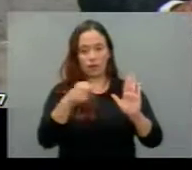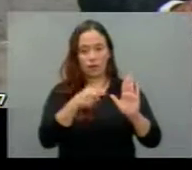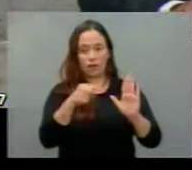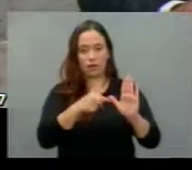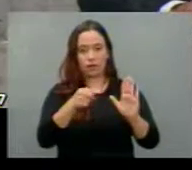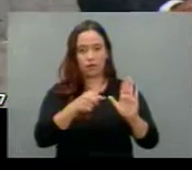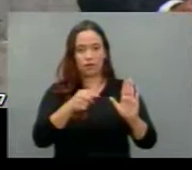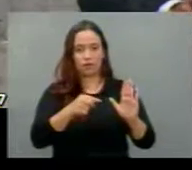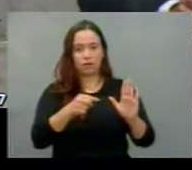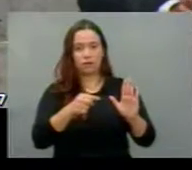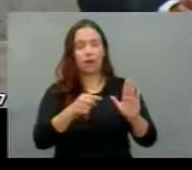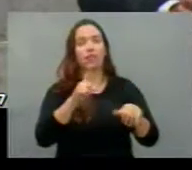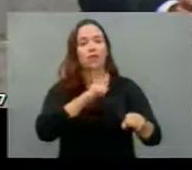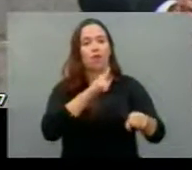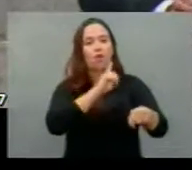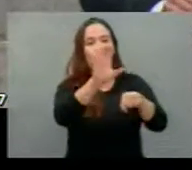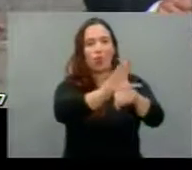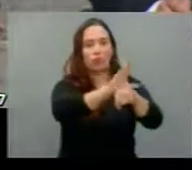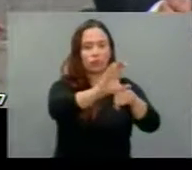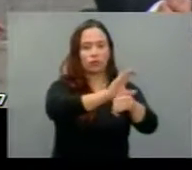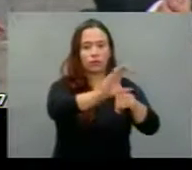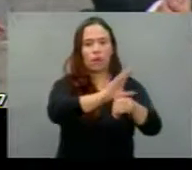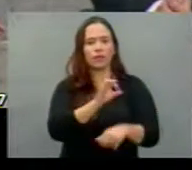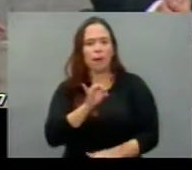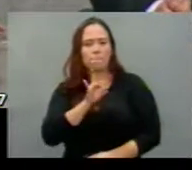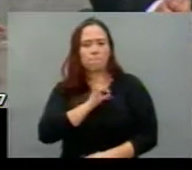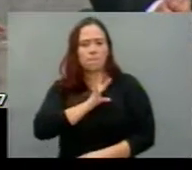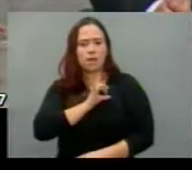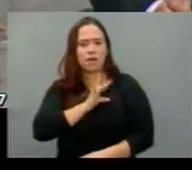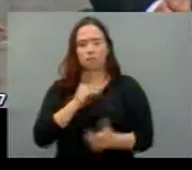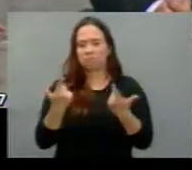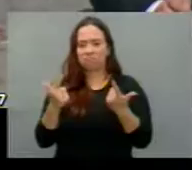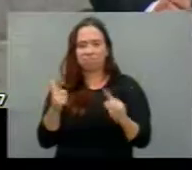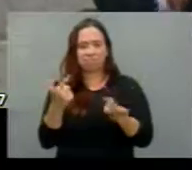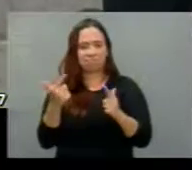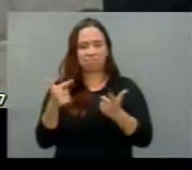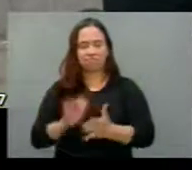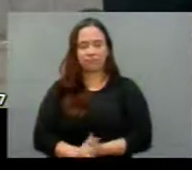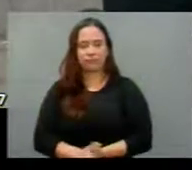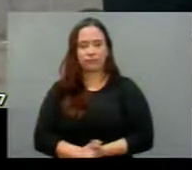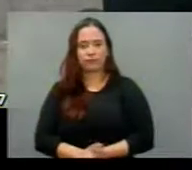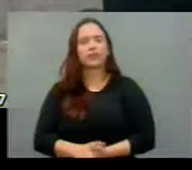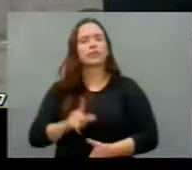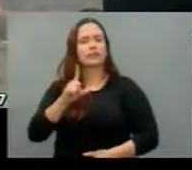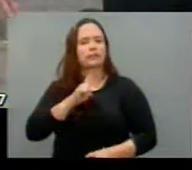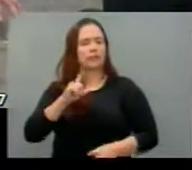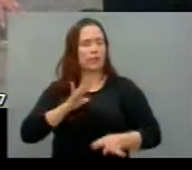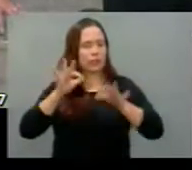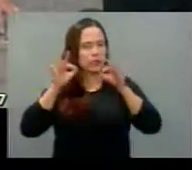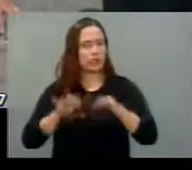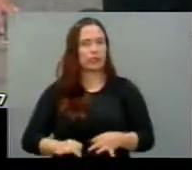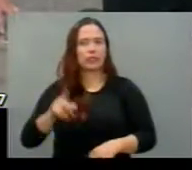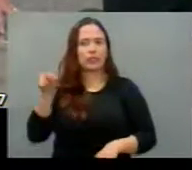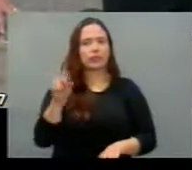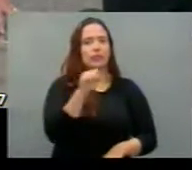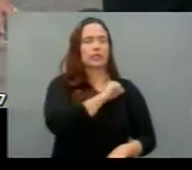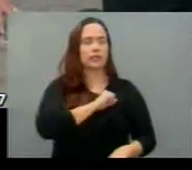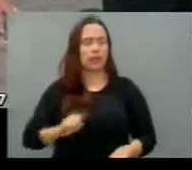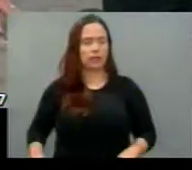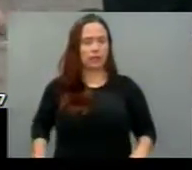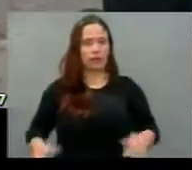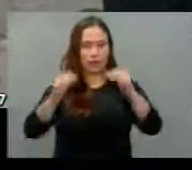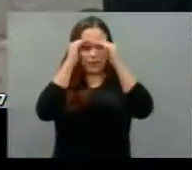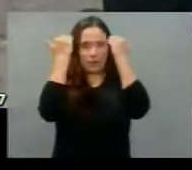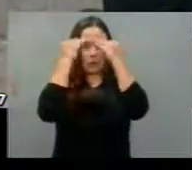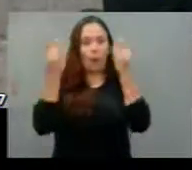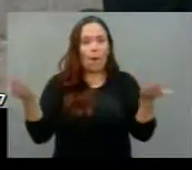processuais e legais da nossa Constituição. Nós não temos medo dessa operação. E que, com certeza, o senador Eunício Oliveira hoje está passando por